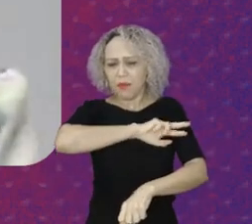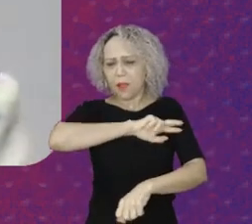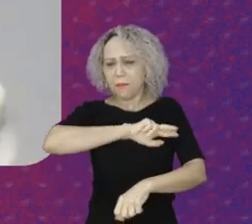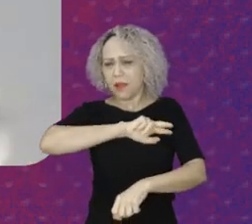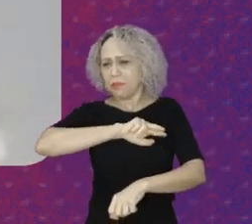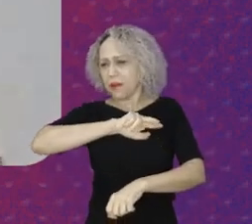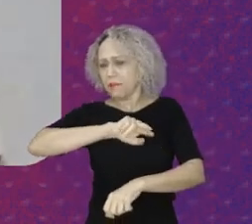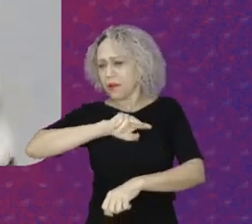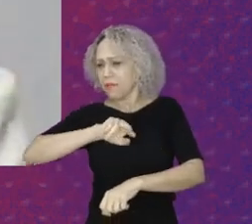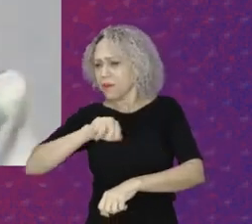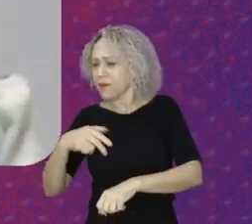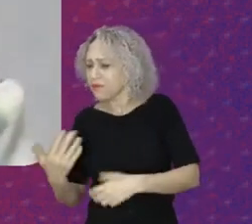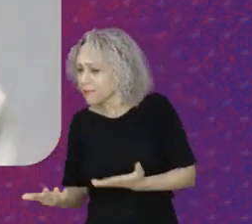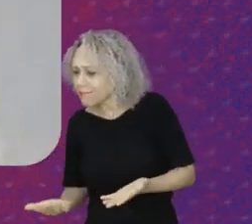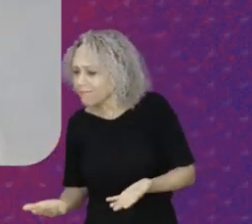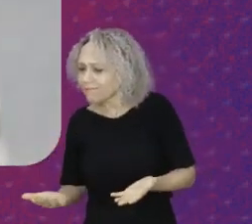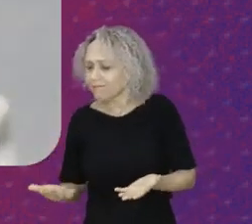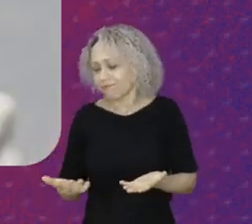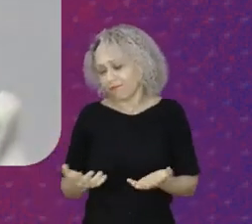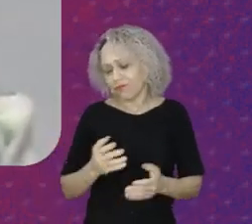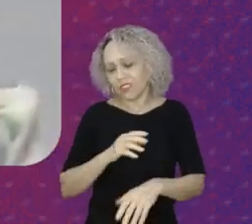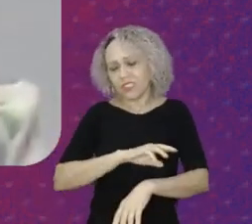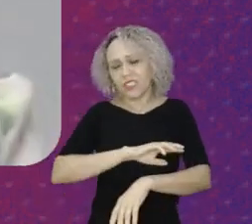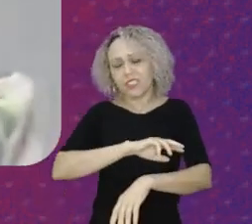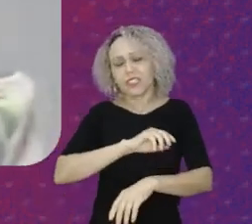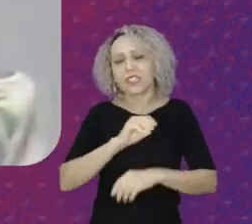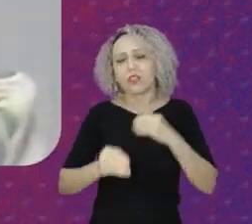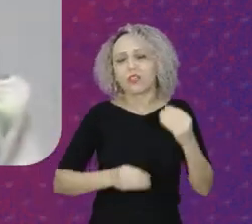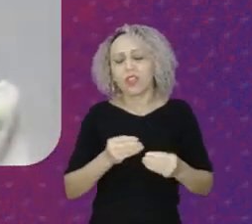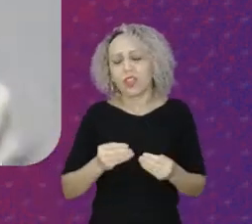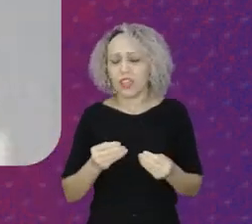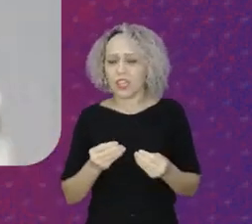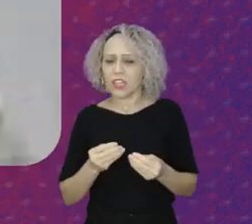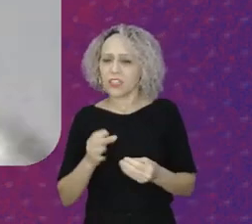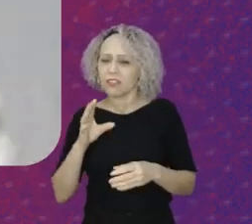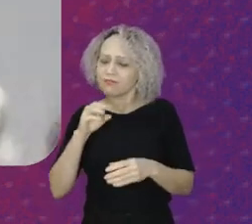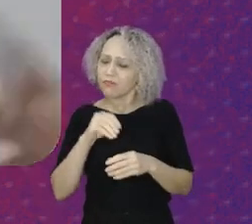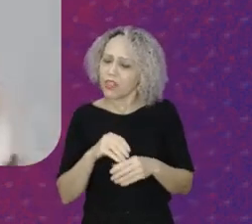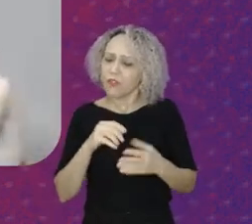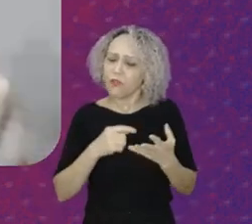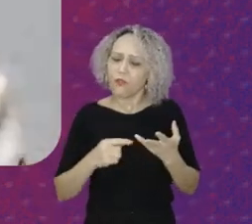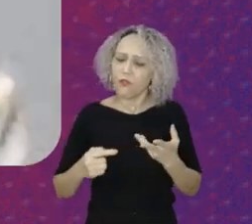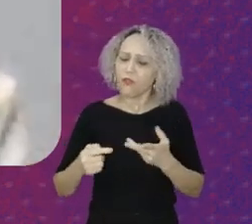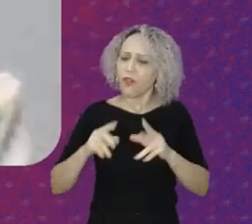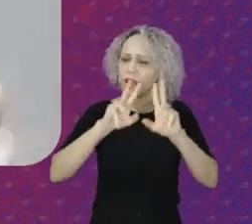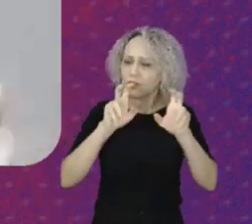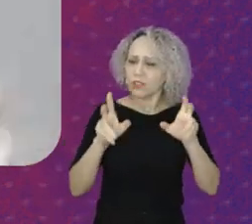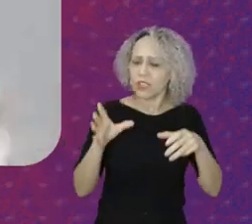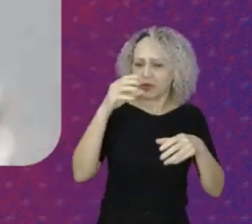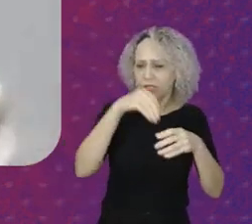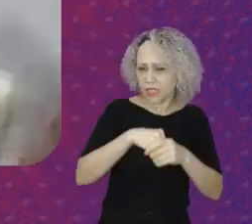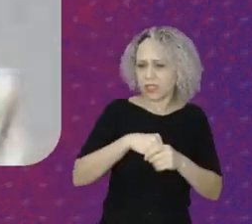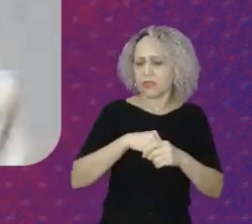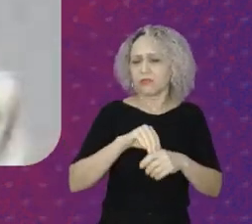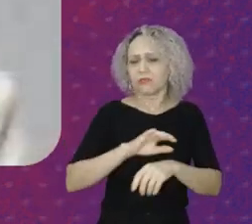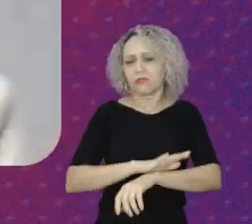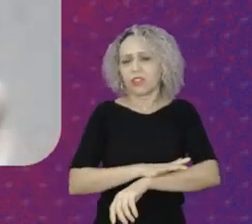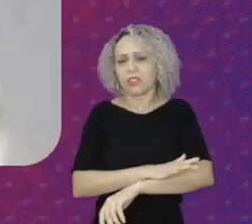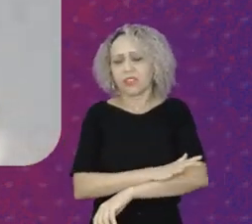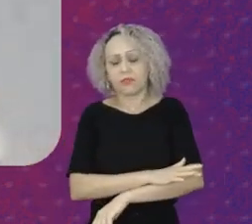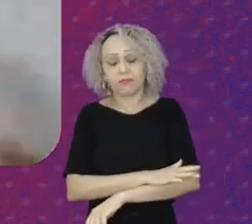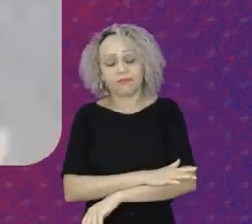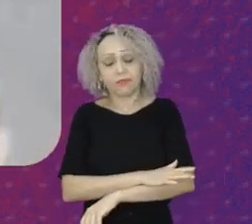a estrutura, passando por essa interseção de gênero, raça e classe, e eu consegui traduzir isso na campanha. Falar disso